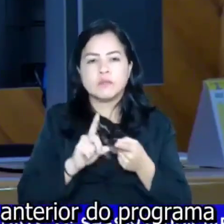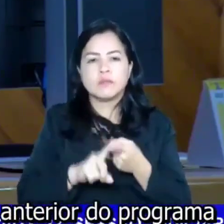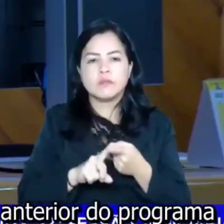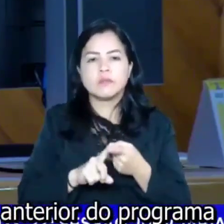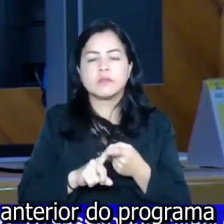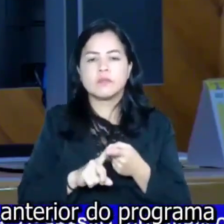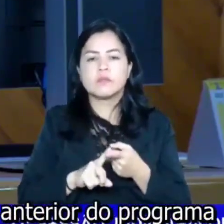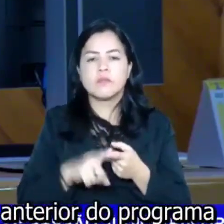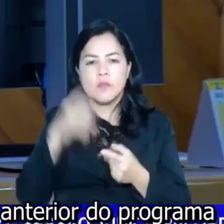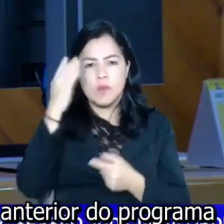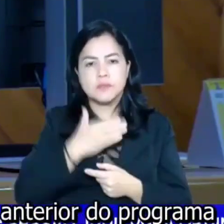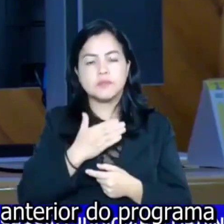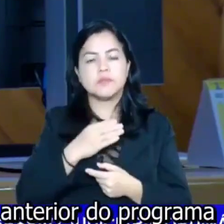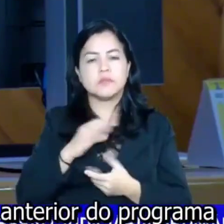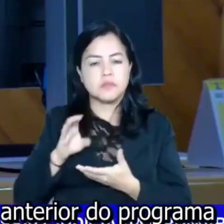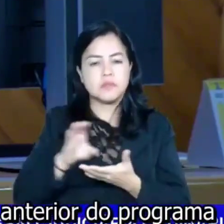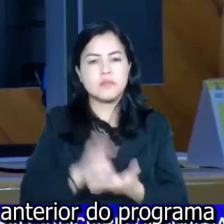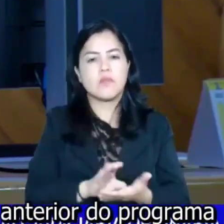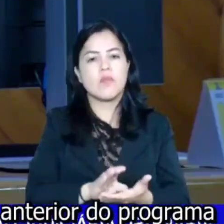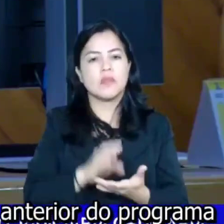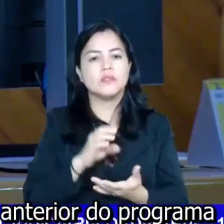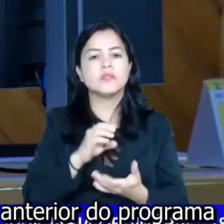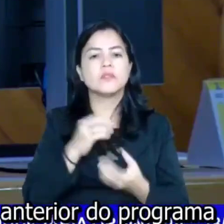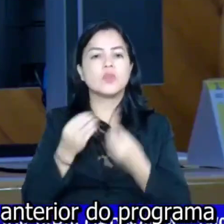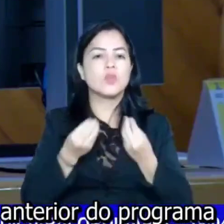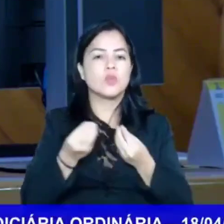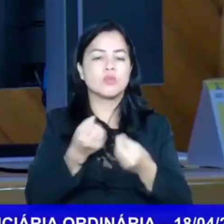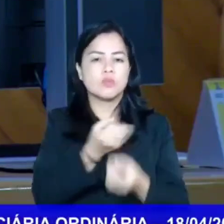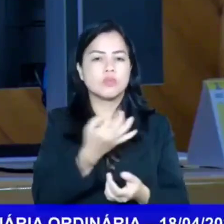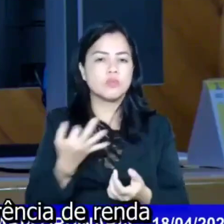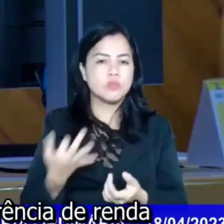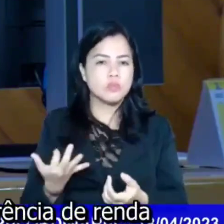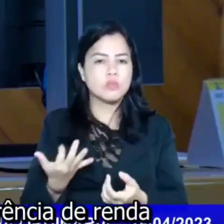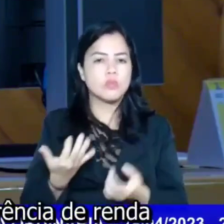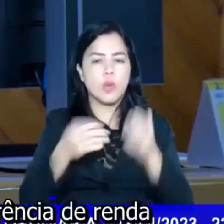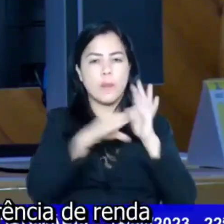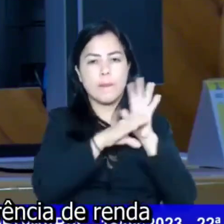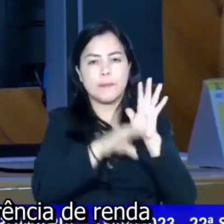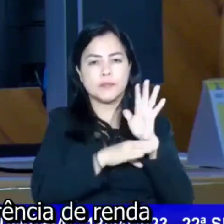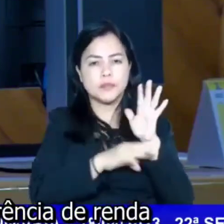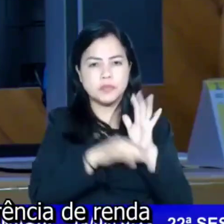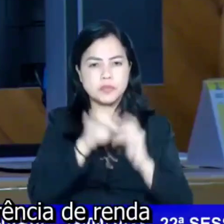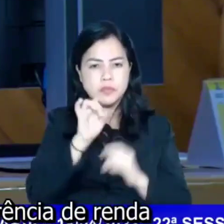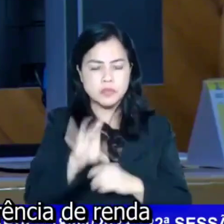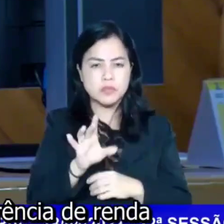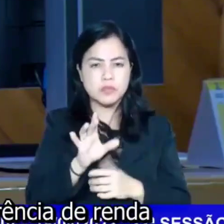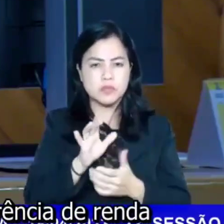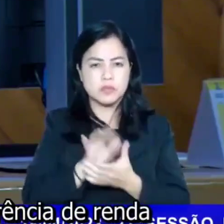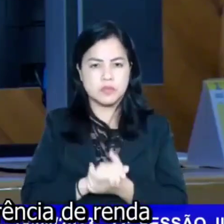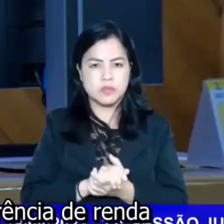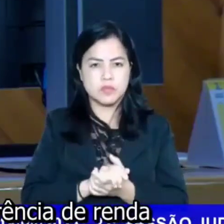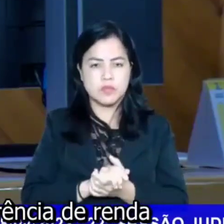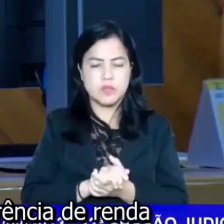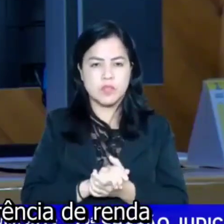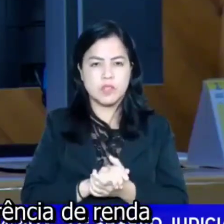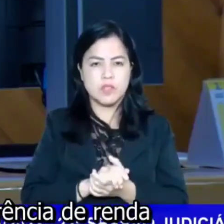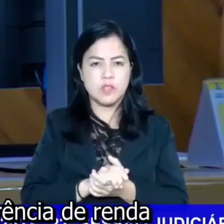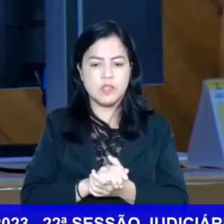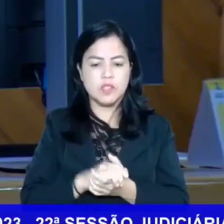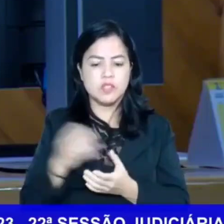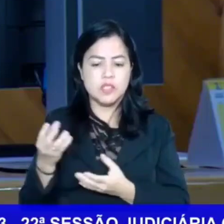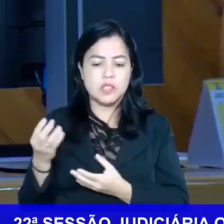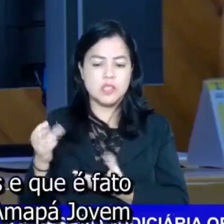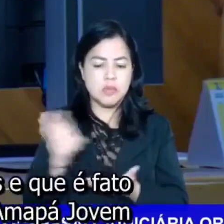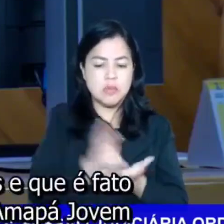a previsão orçamentária quanto a execução anterior do programa, que não se trata apenas e tão somente de transferência de